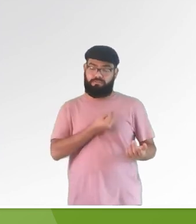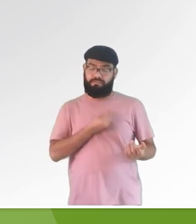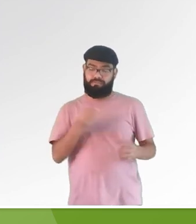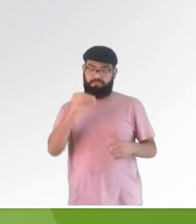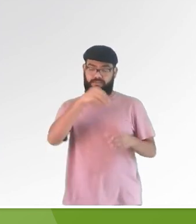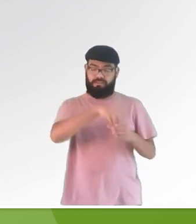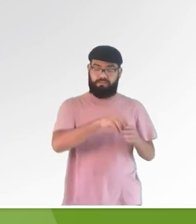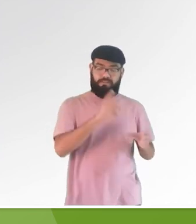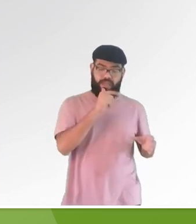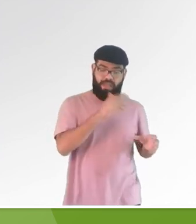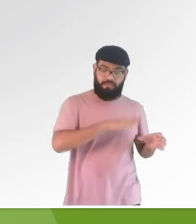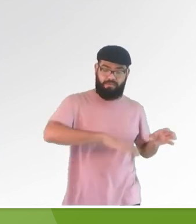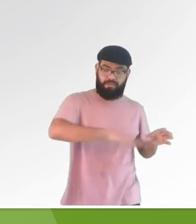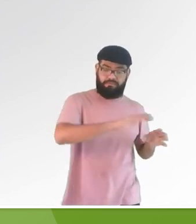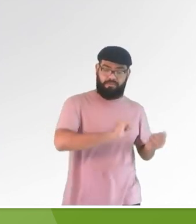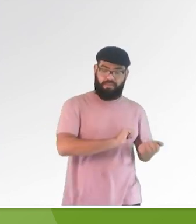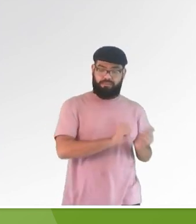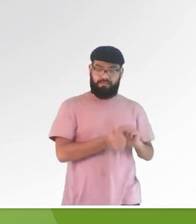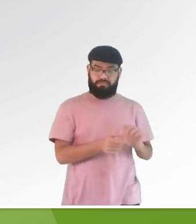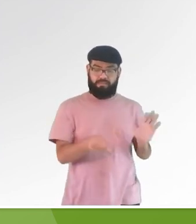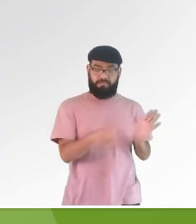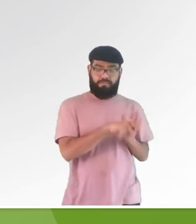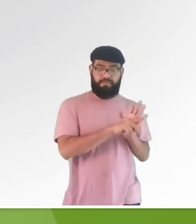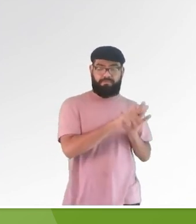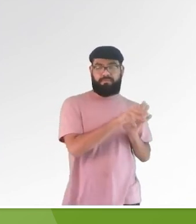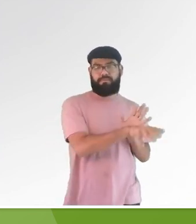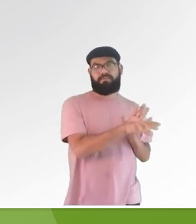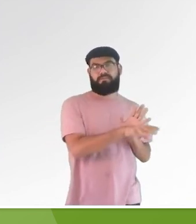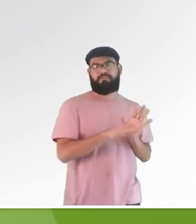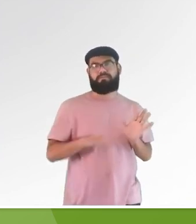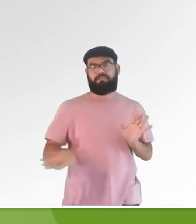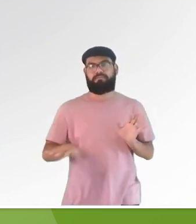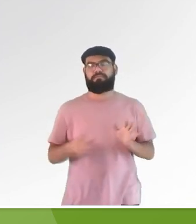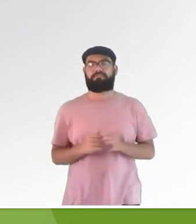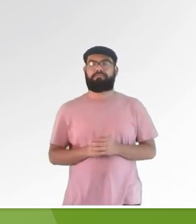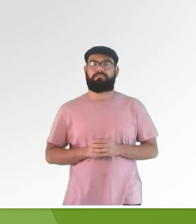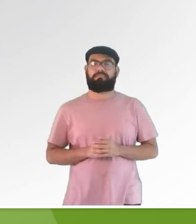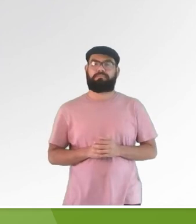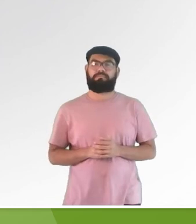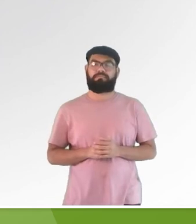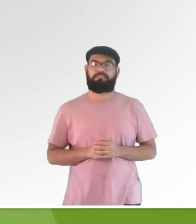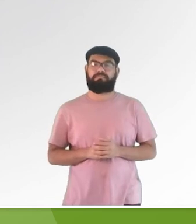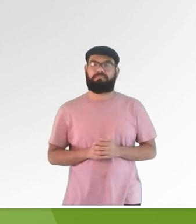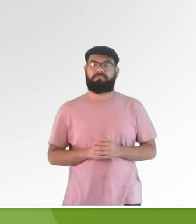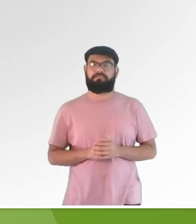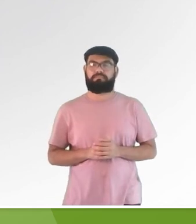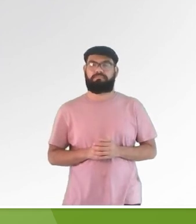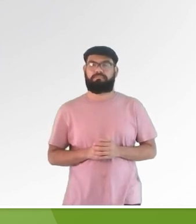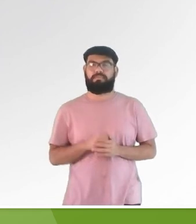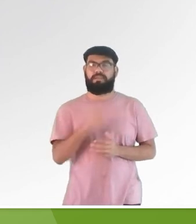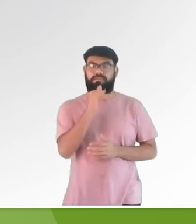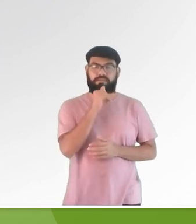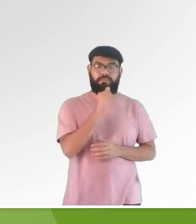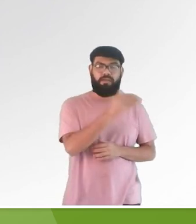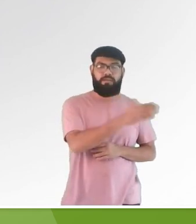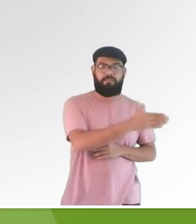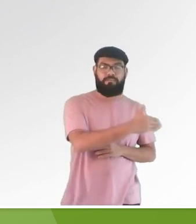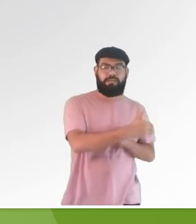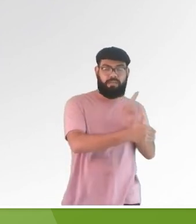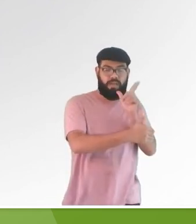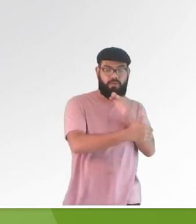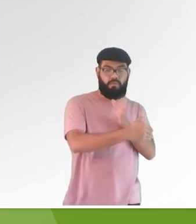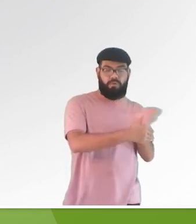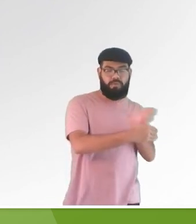são adaptados para aquelas condições. Então, se a gente pega um peixe de água salgada e coloca na água doce, ele